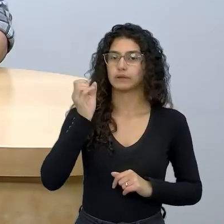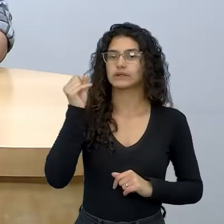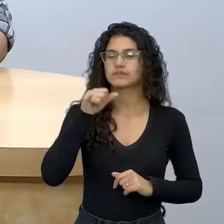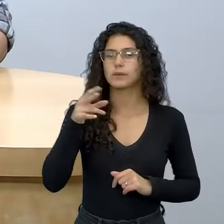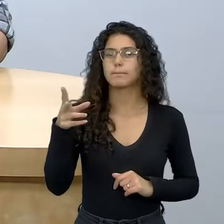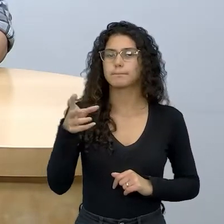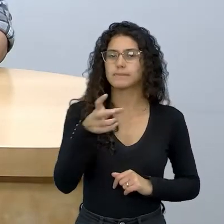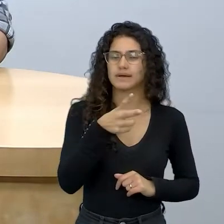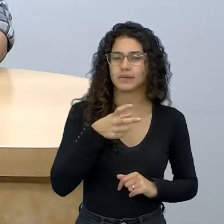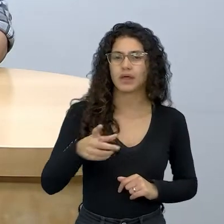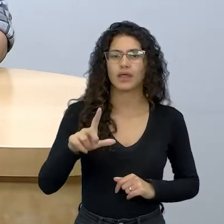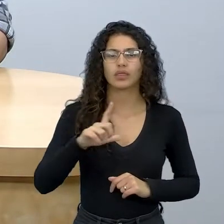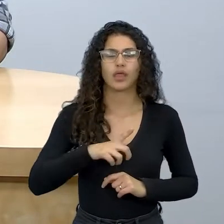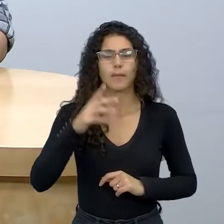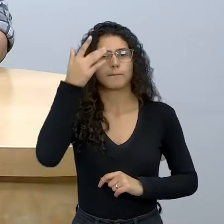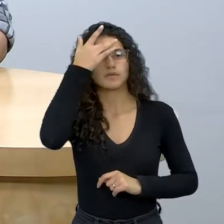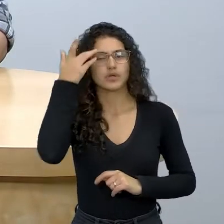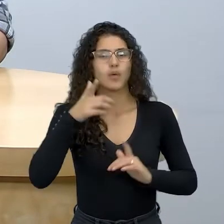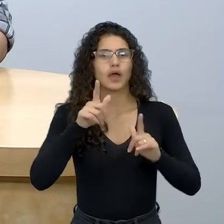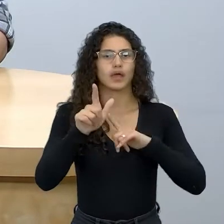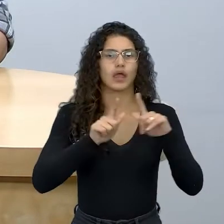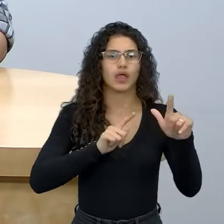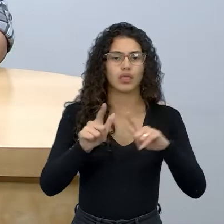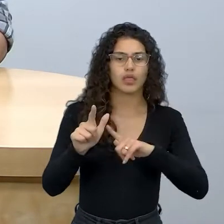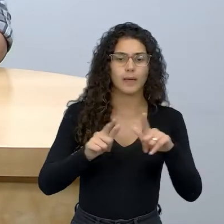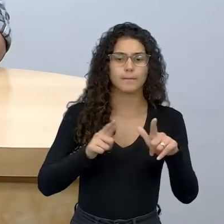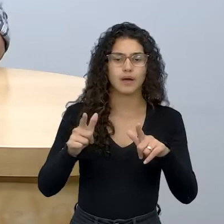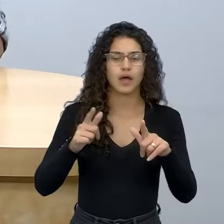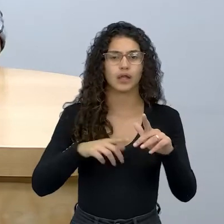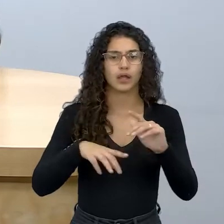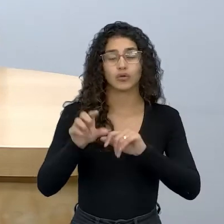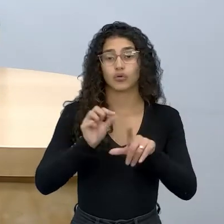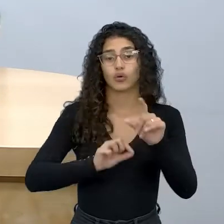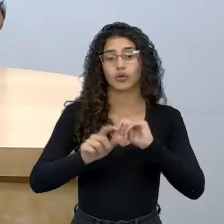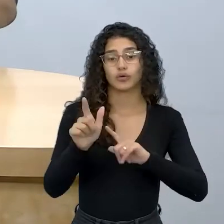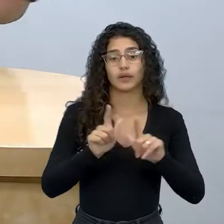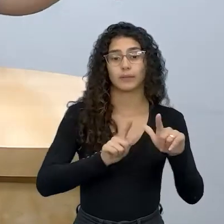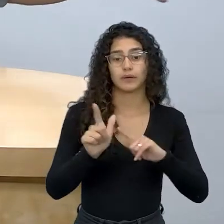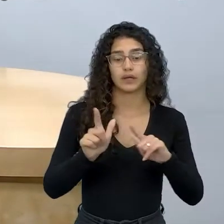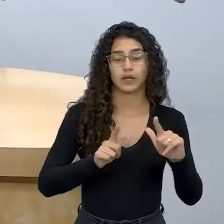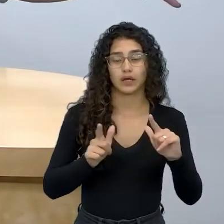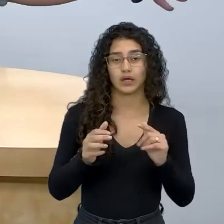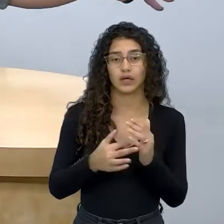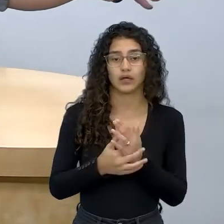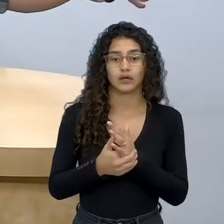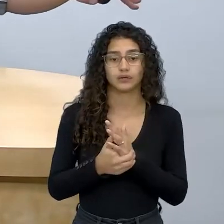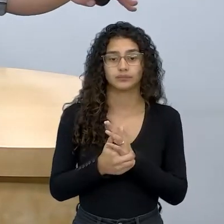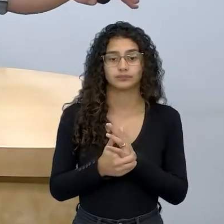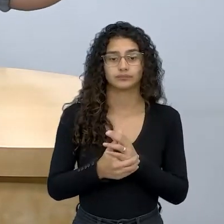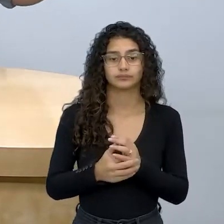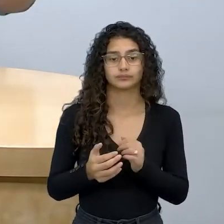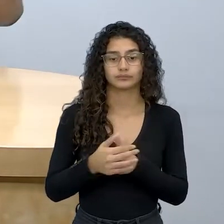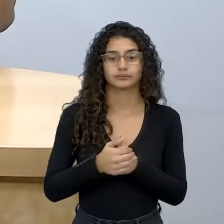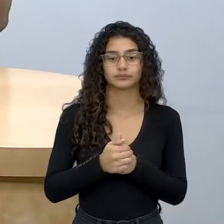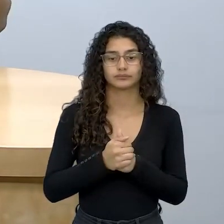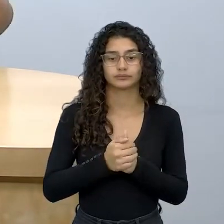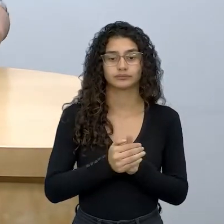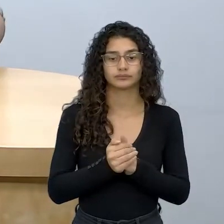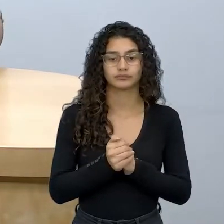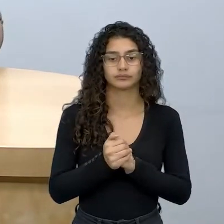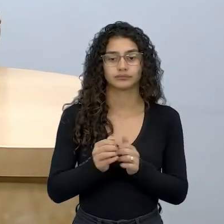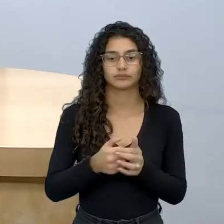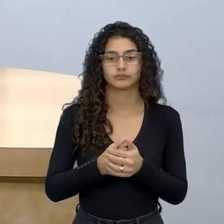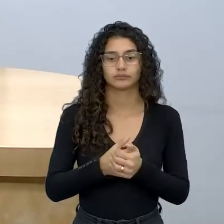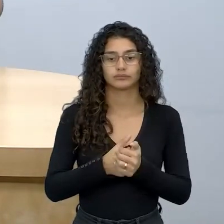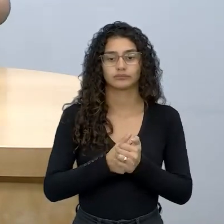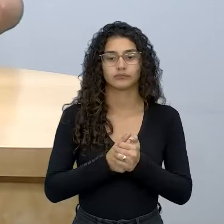ver, tem gente que escolheu trabalhar com digamos, né?